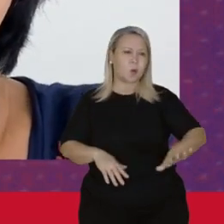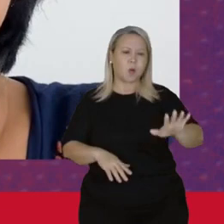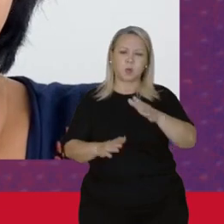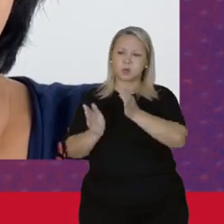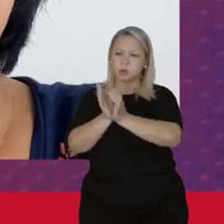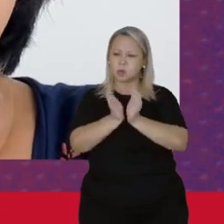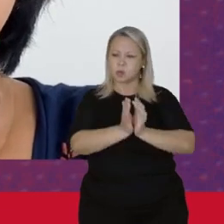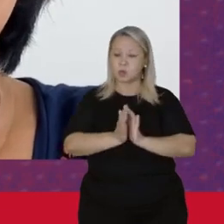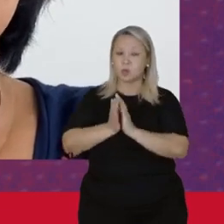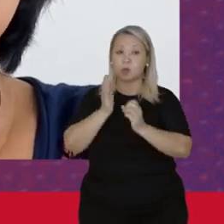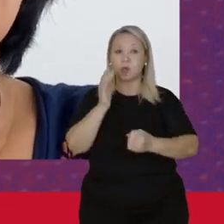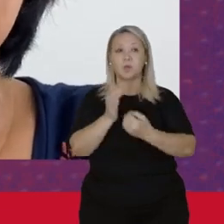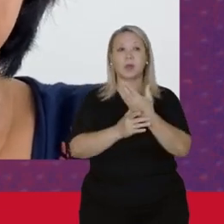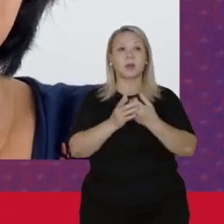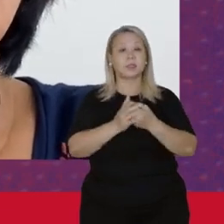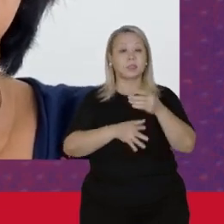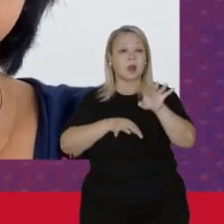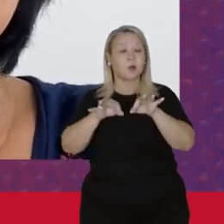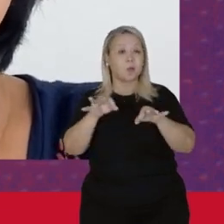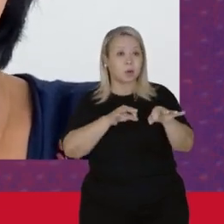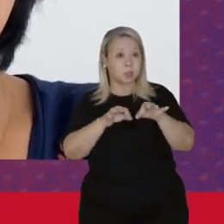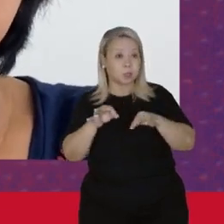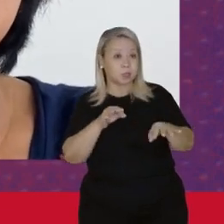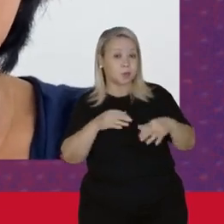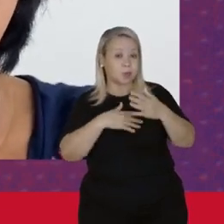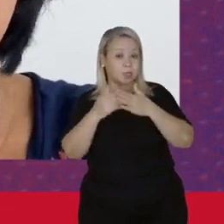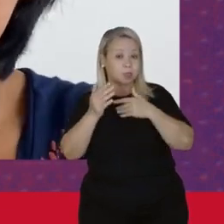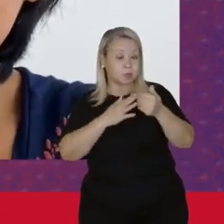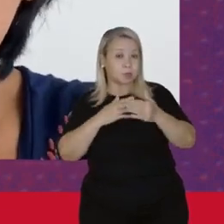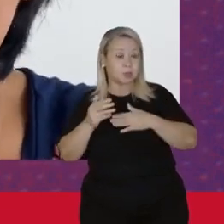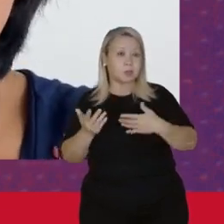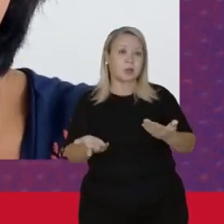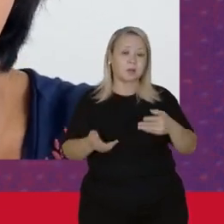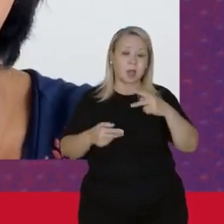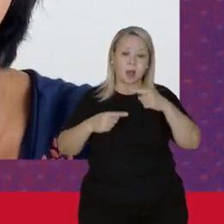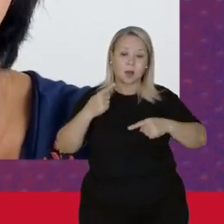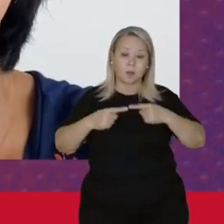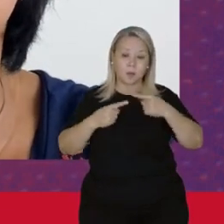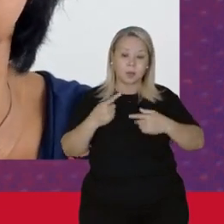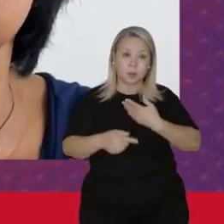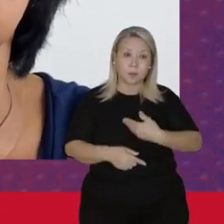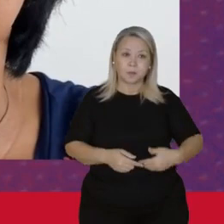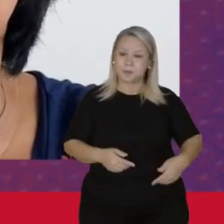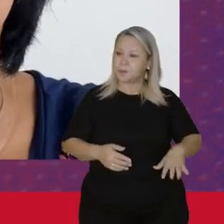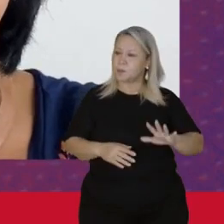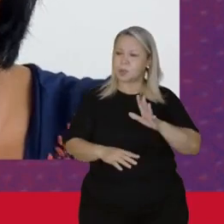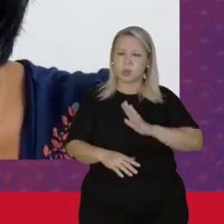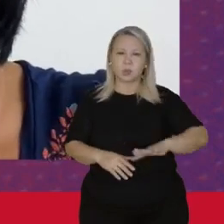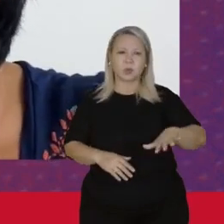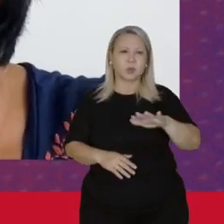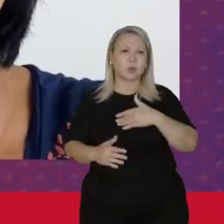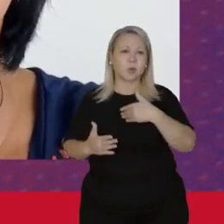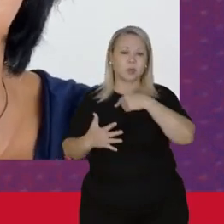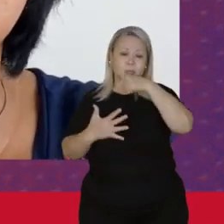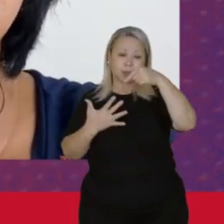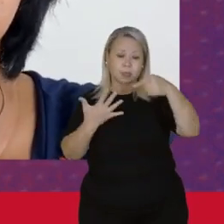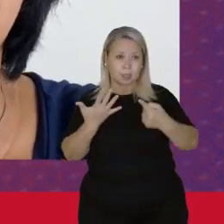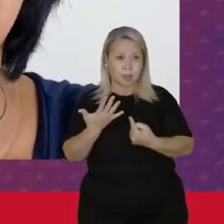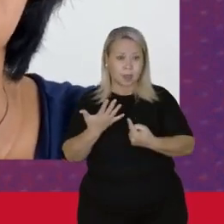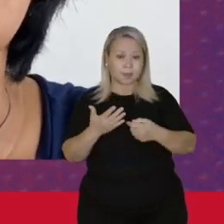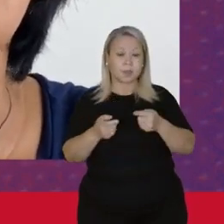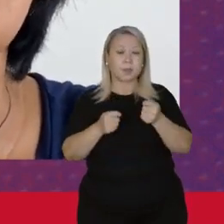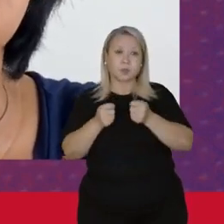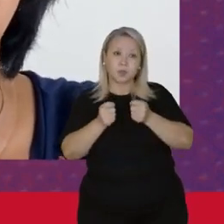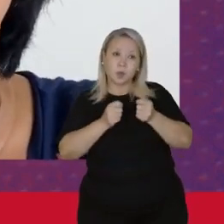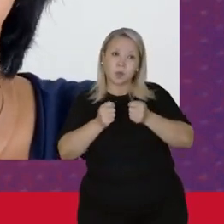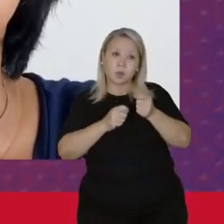na elaboração, no planejamento, na execução da política pública, em todas as etapas do ciclo da política pública. E também no controle